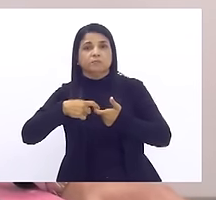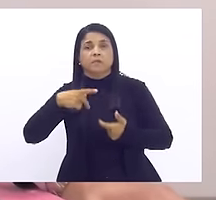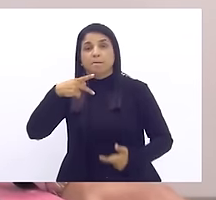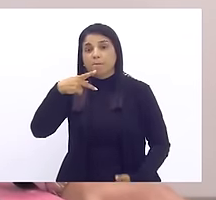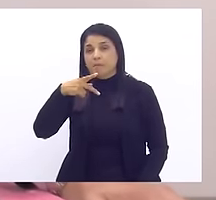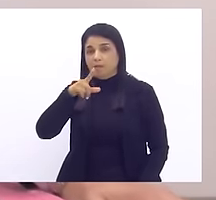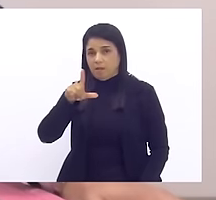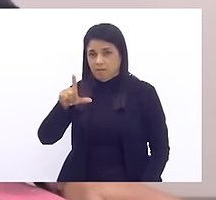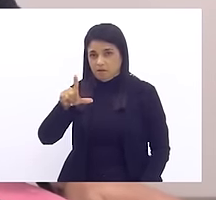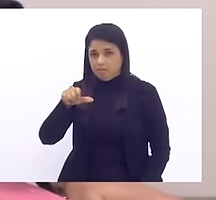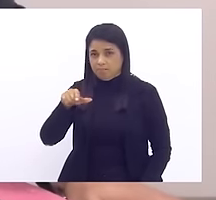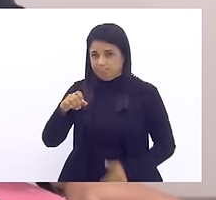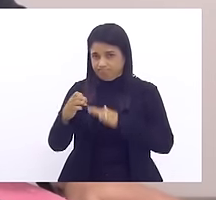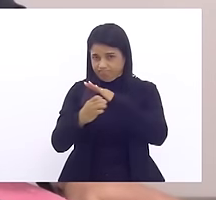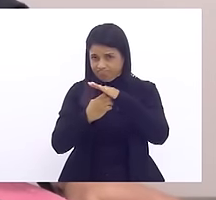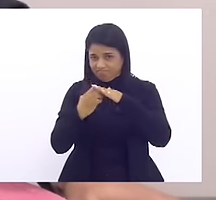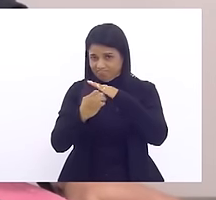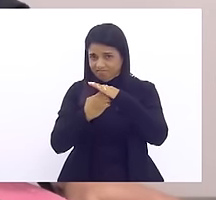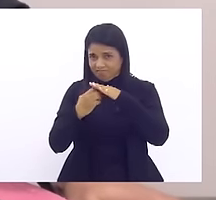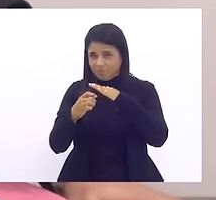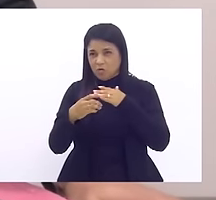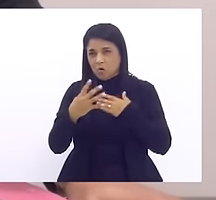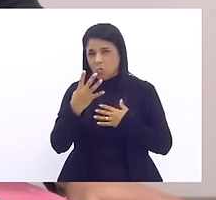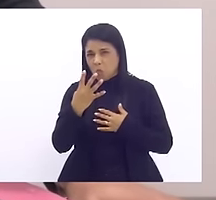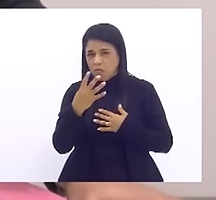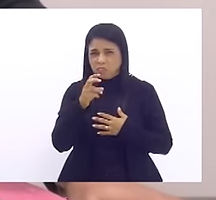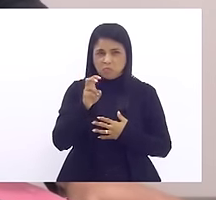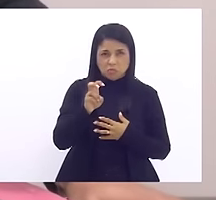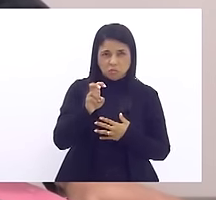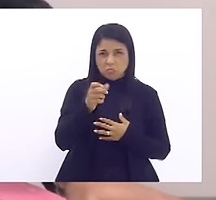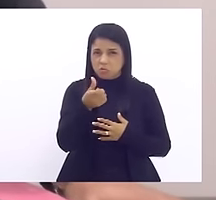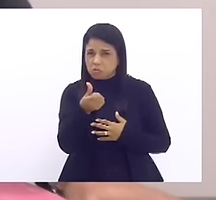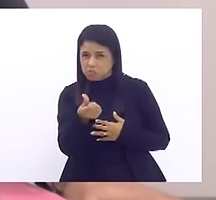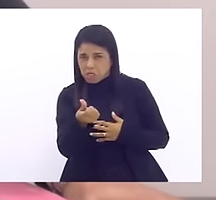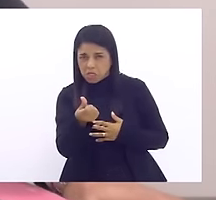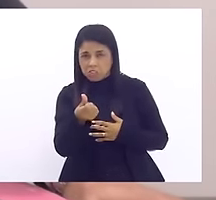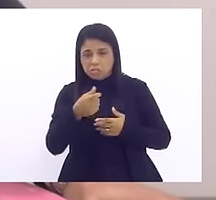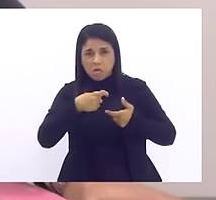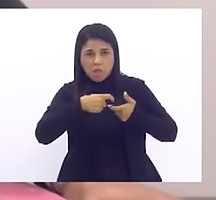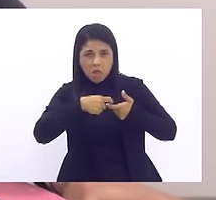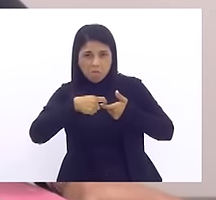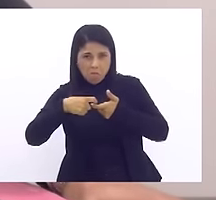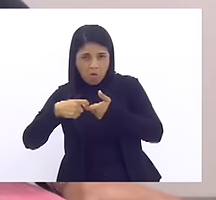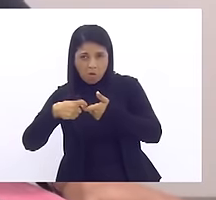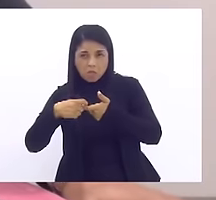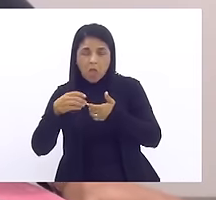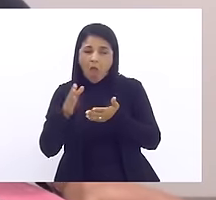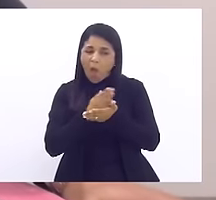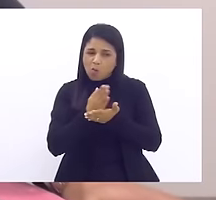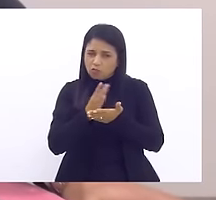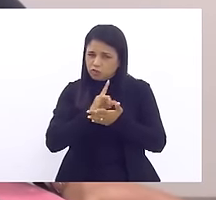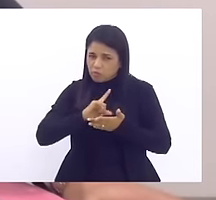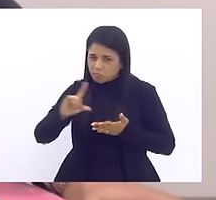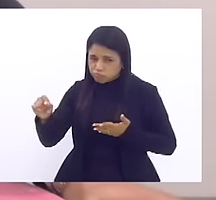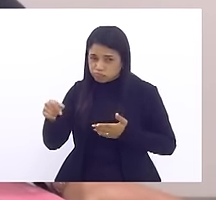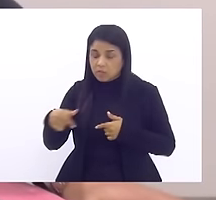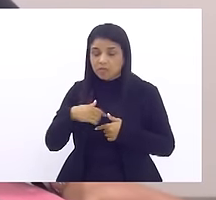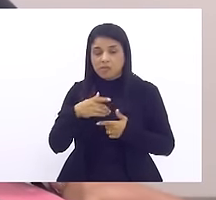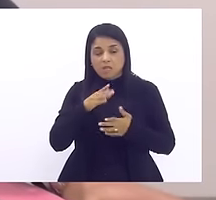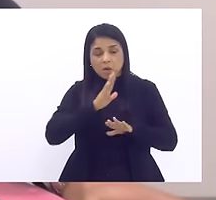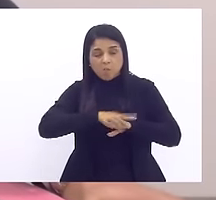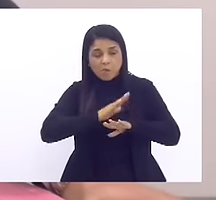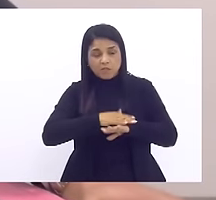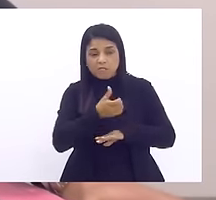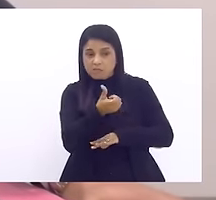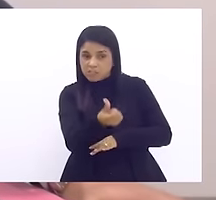pele pelo menos uns três ou quatro ou cinco seis alguns já tinham saído a gente viu ali naquele momento seis mas